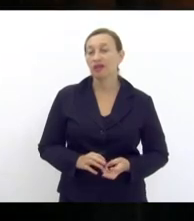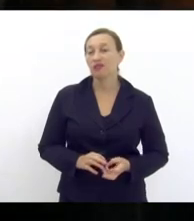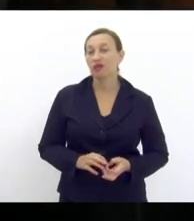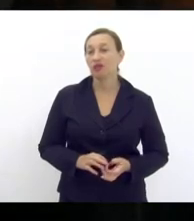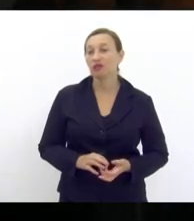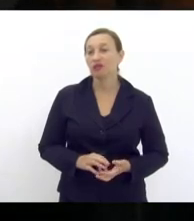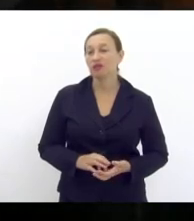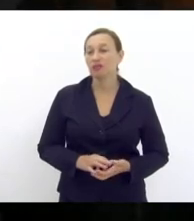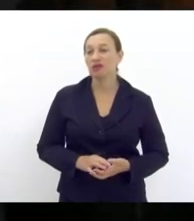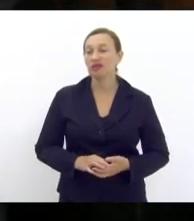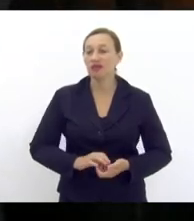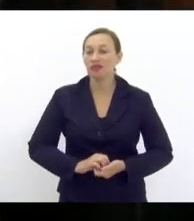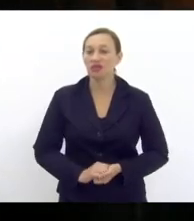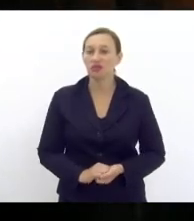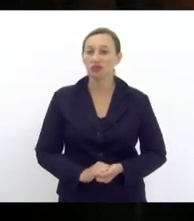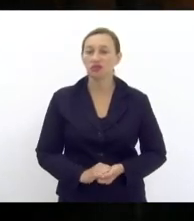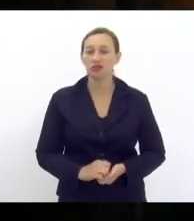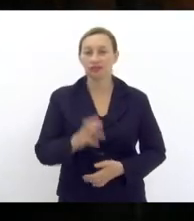Senhor presidente,